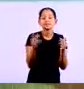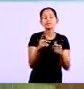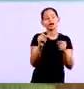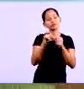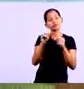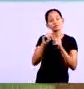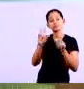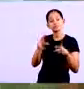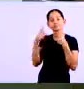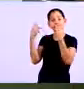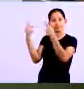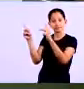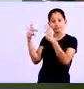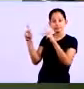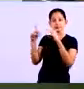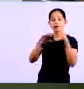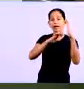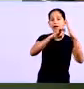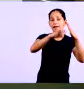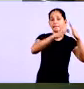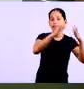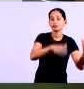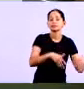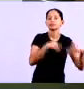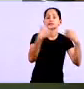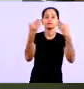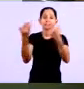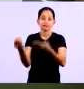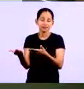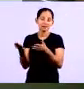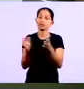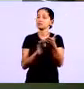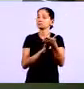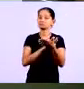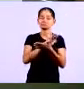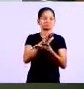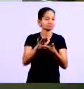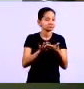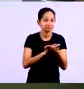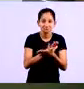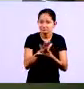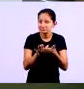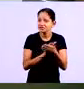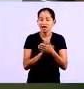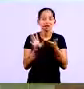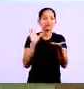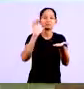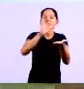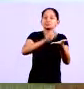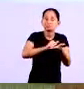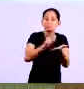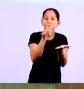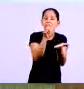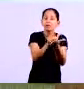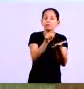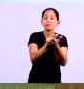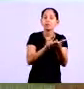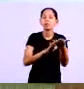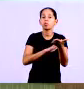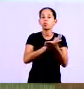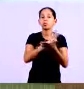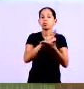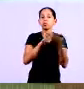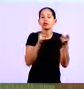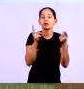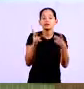Franklin, a casa, a empresa. Então lá nos Estados Unidos, eles não tinham comunicado de nada de que essa casa foi vendida, porque o que foi